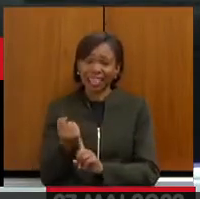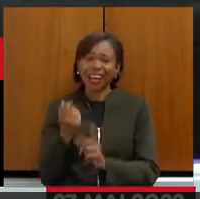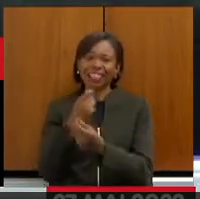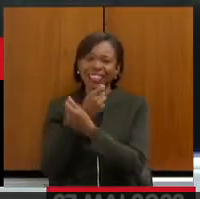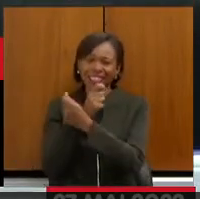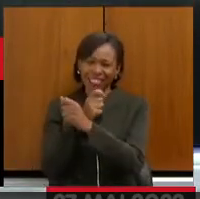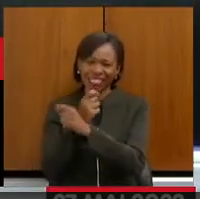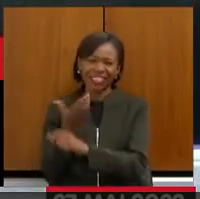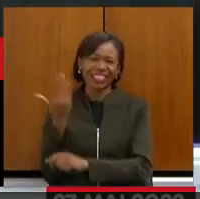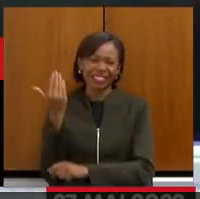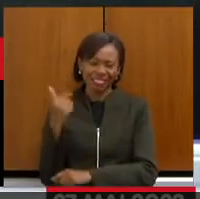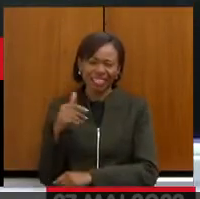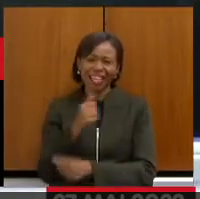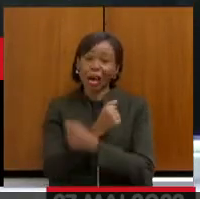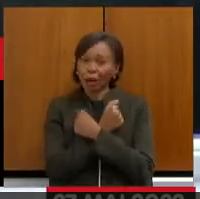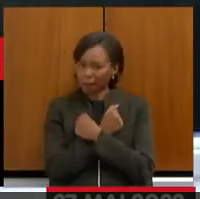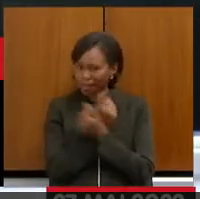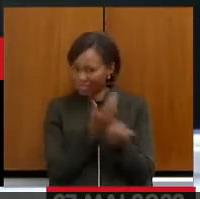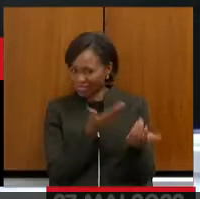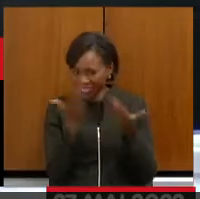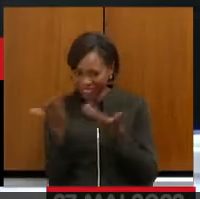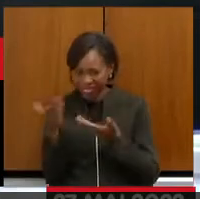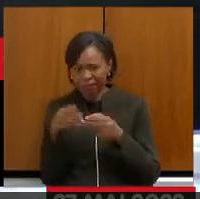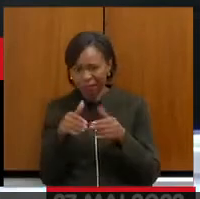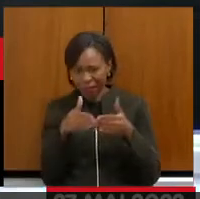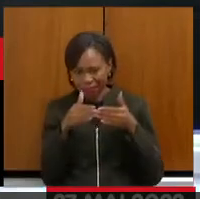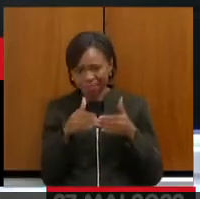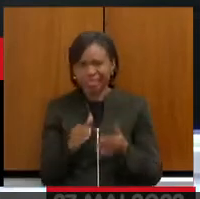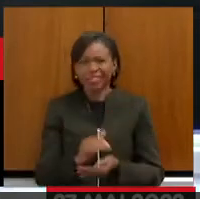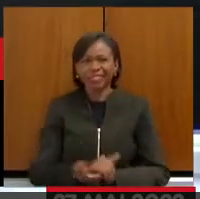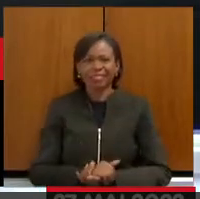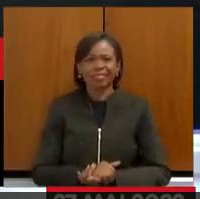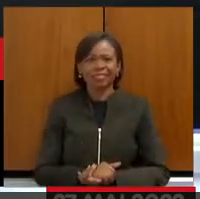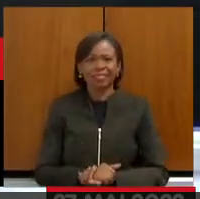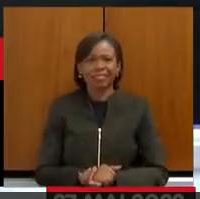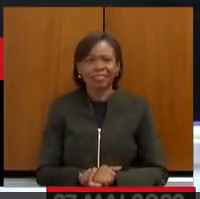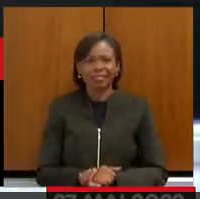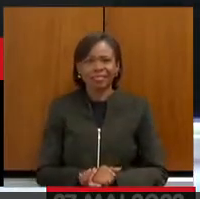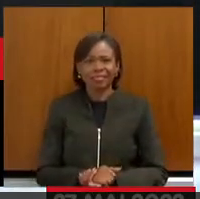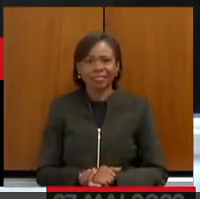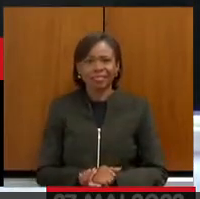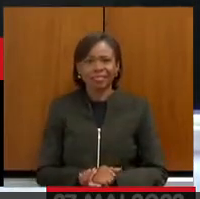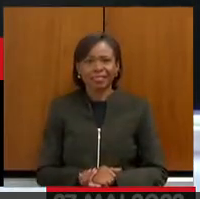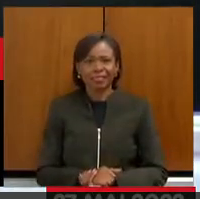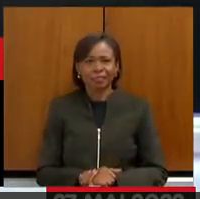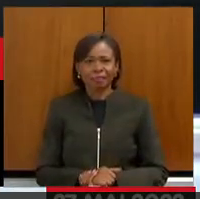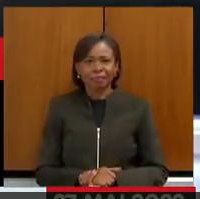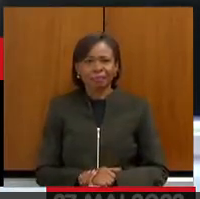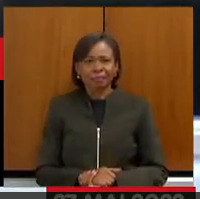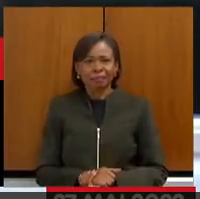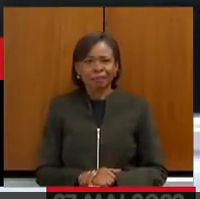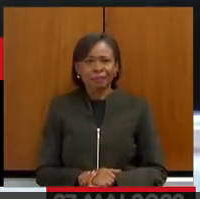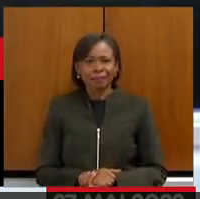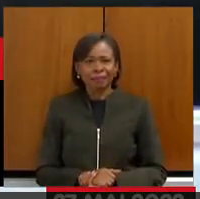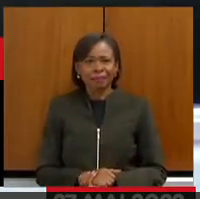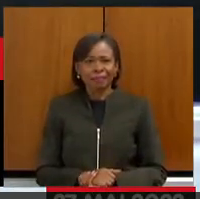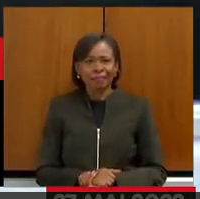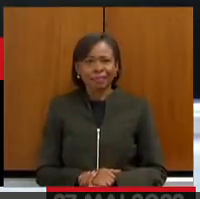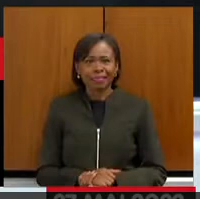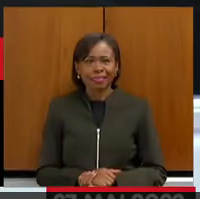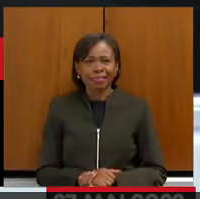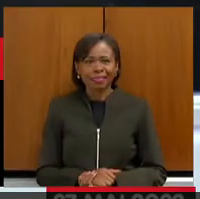na PUC Minas leve meu abraço a ela por favor ah ah obrigada